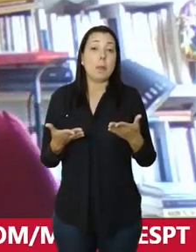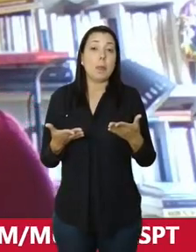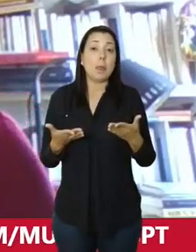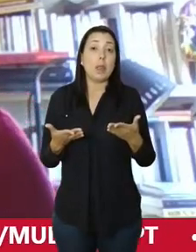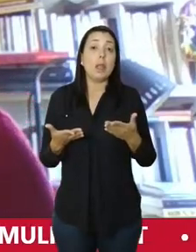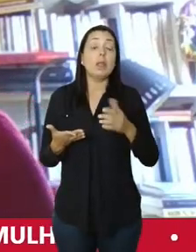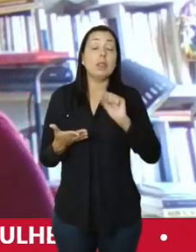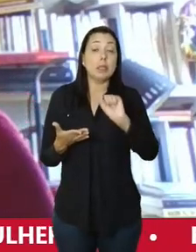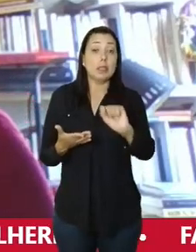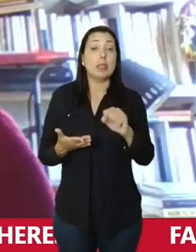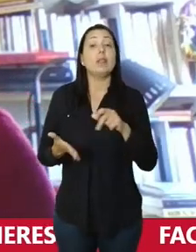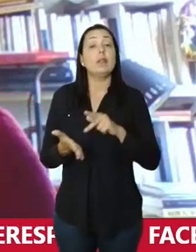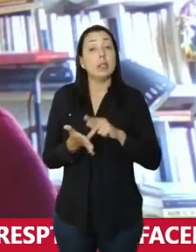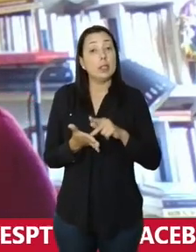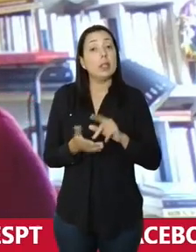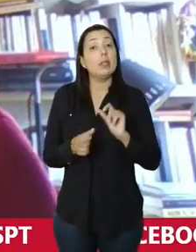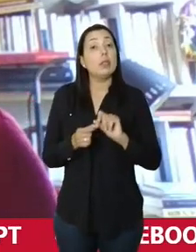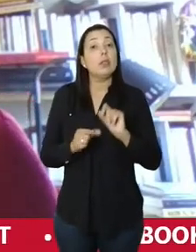eu realizei,